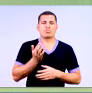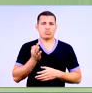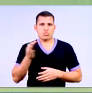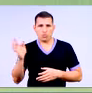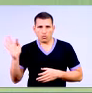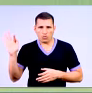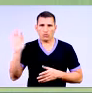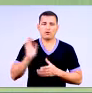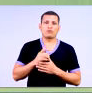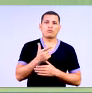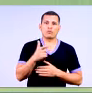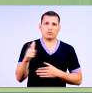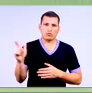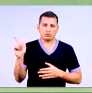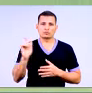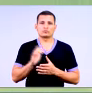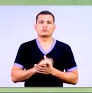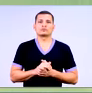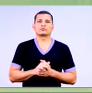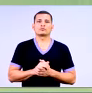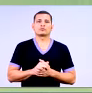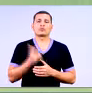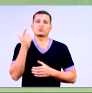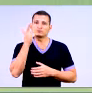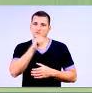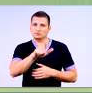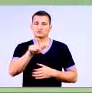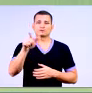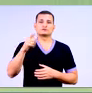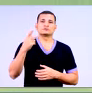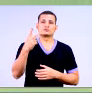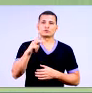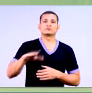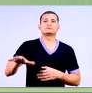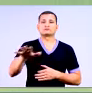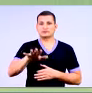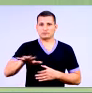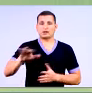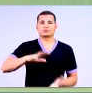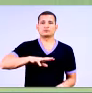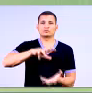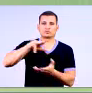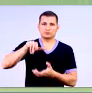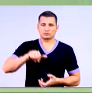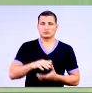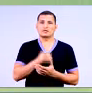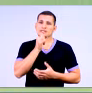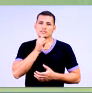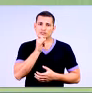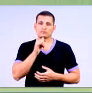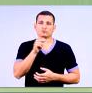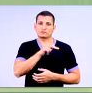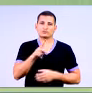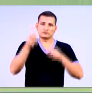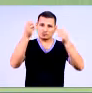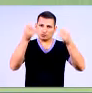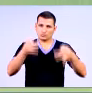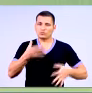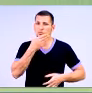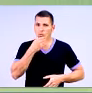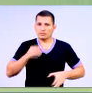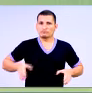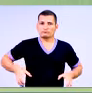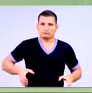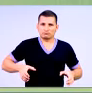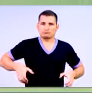possa ser o que é e conquiste seu espaço no mundo. Eu acho que o exemplo que o professor deu do cadeirante foi perfeito